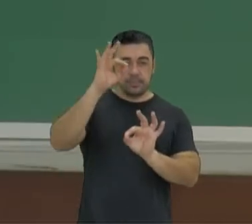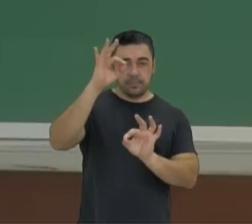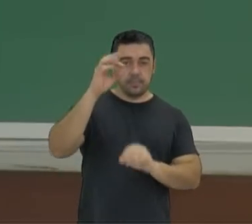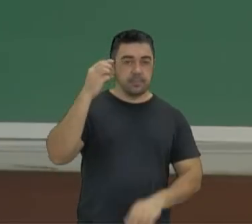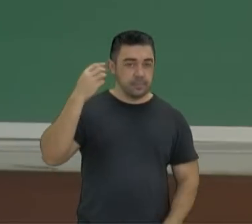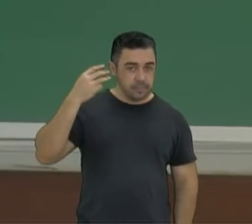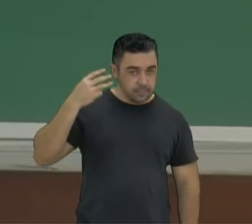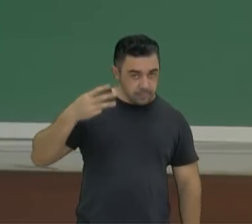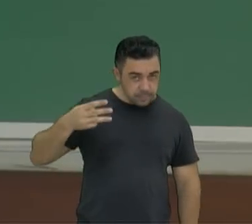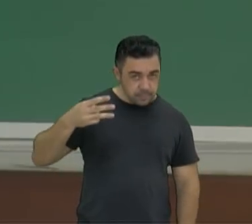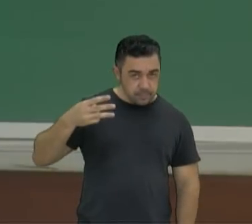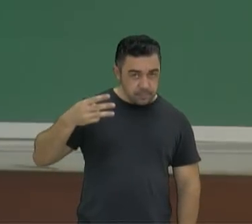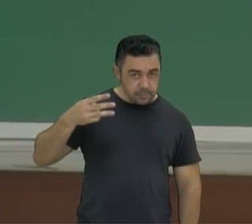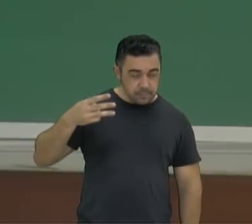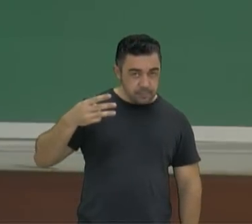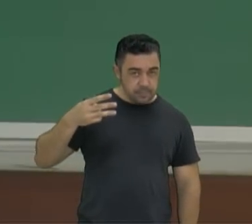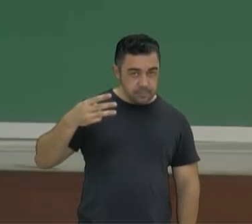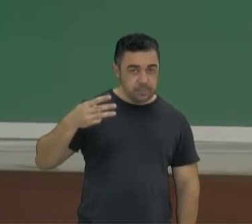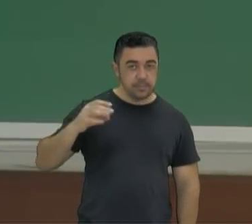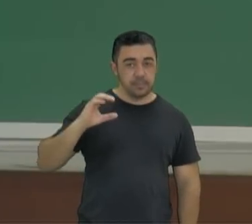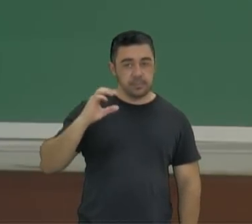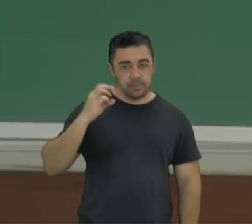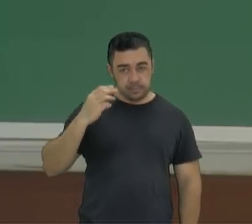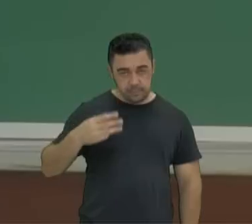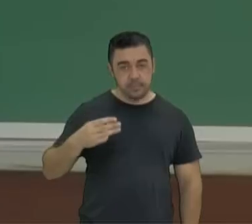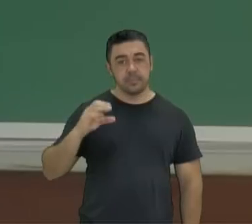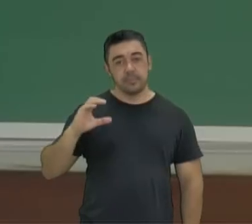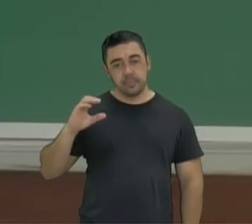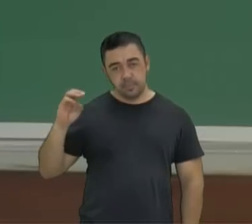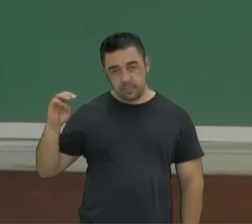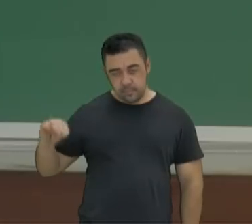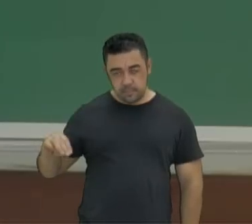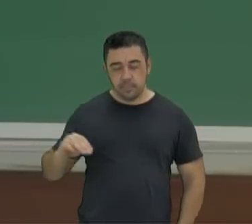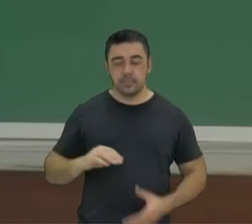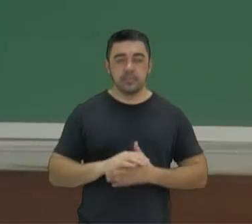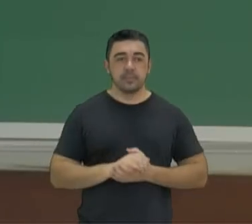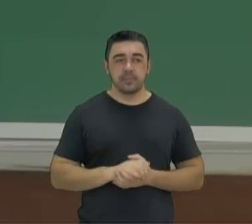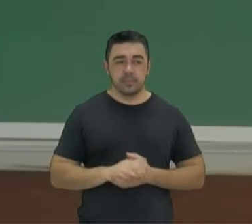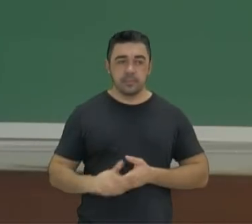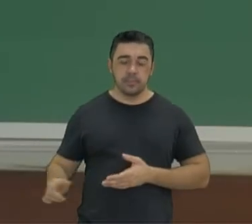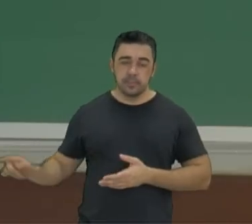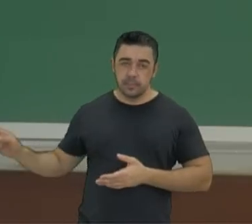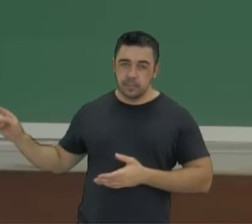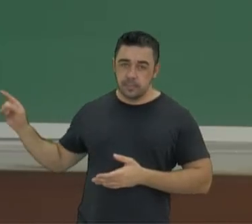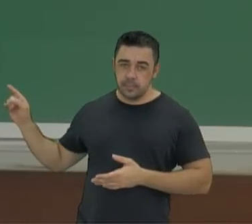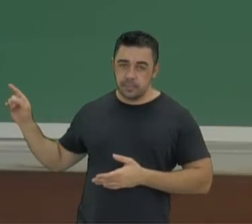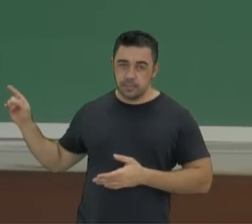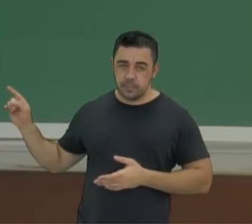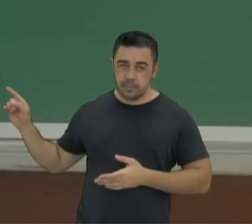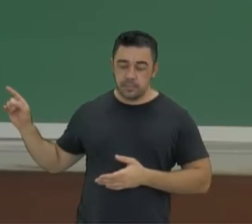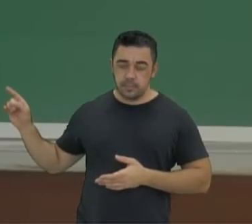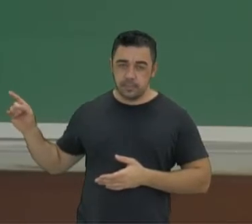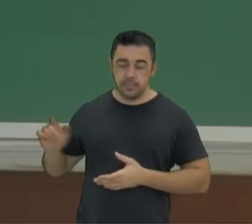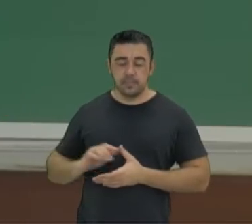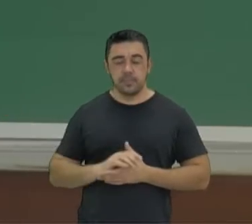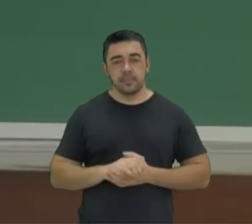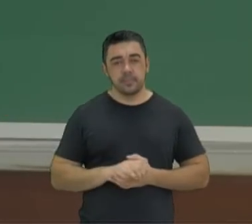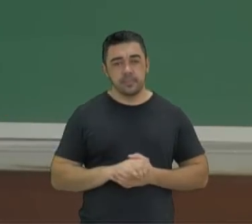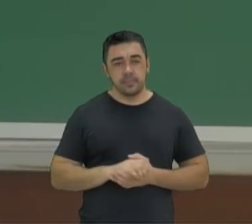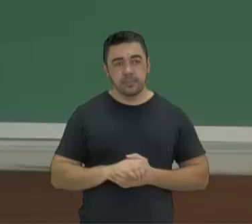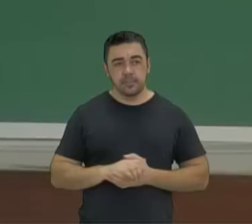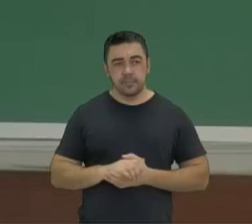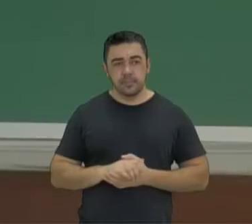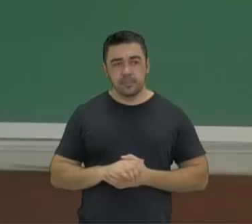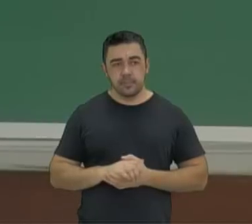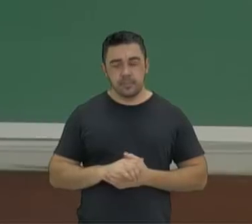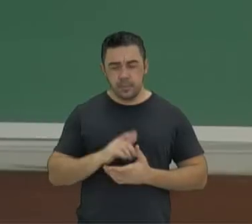3 unidades, 3 centímetros. Então, eu vou ter 4 centímetros de base e 3 centímetros de altura.